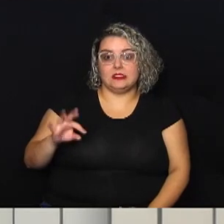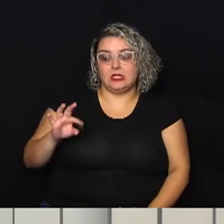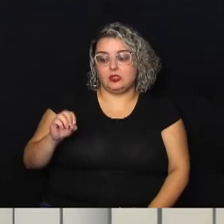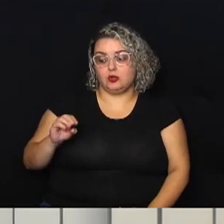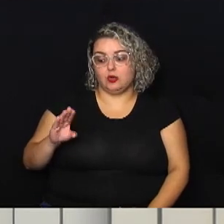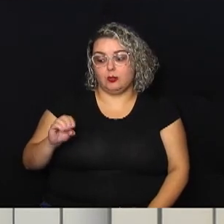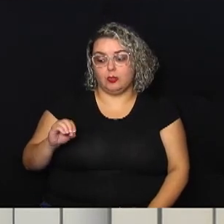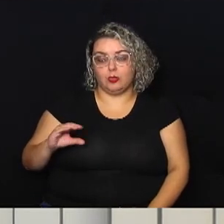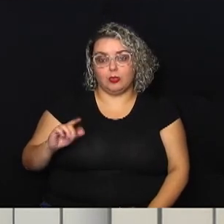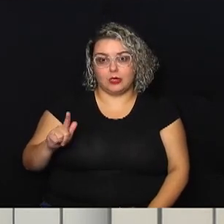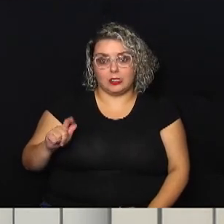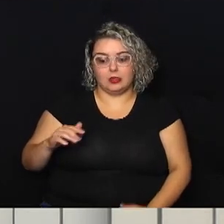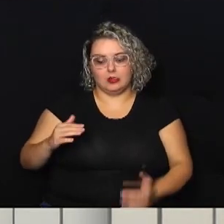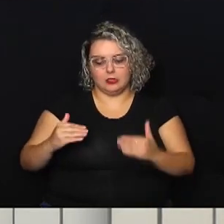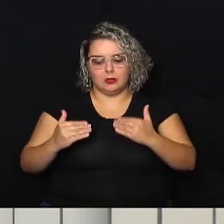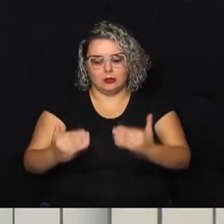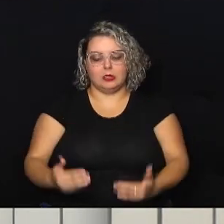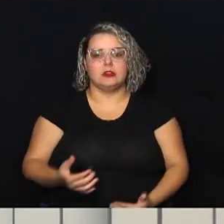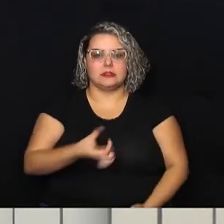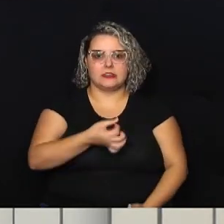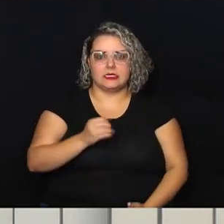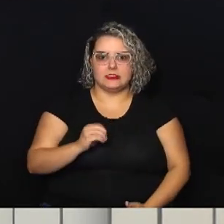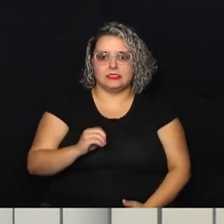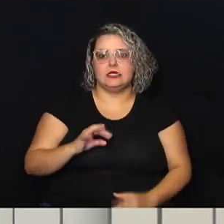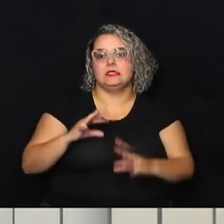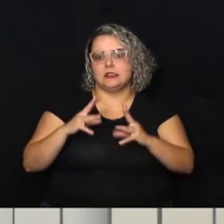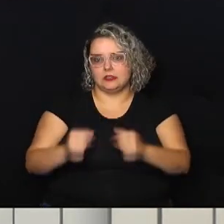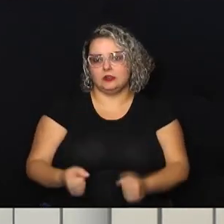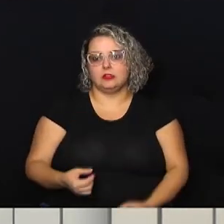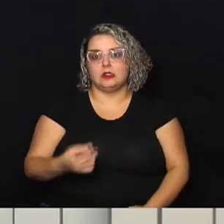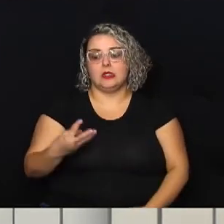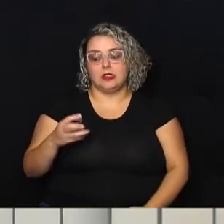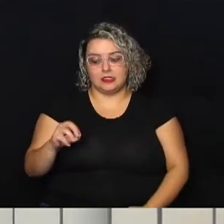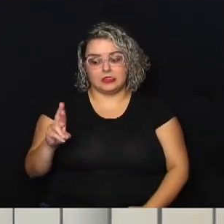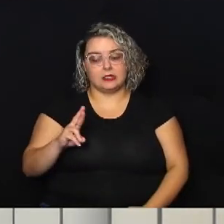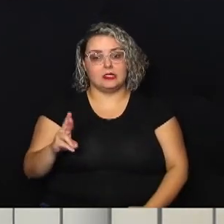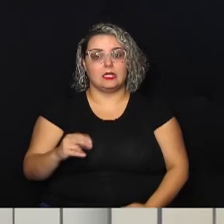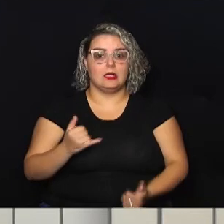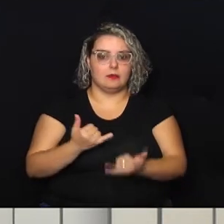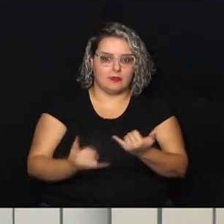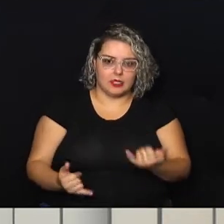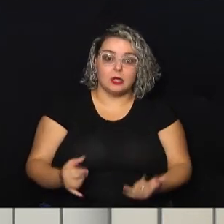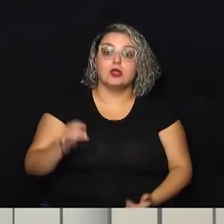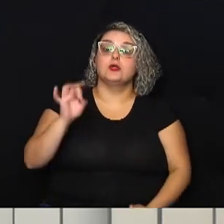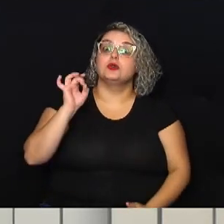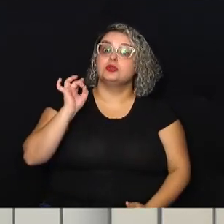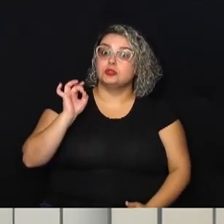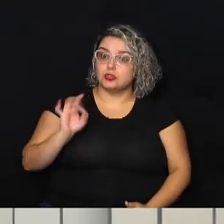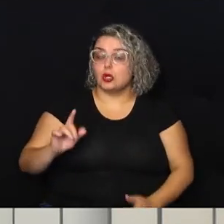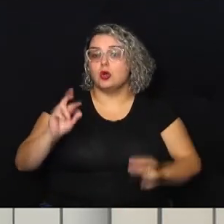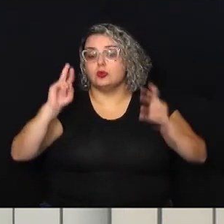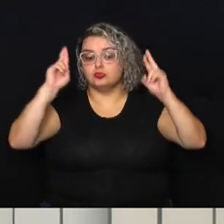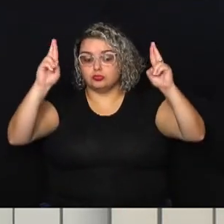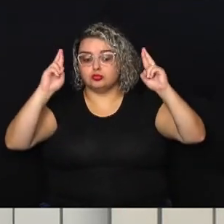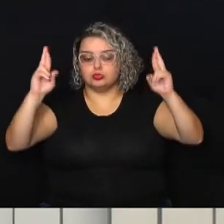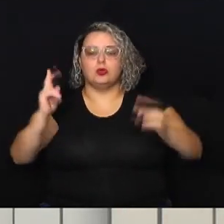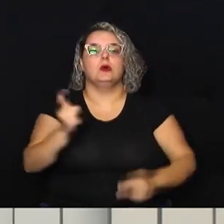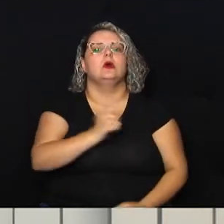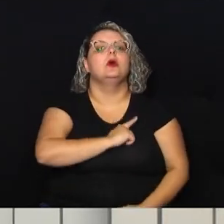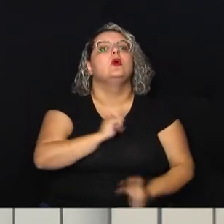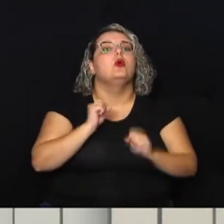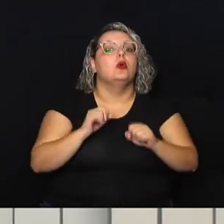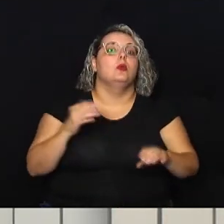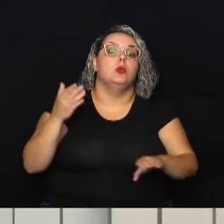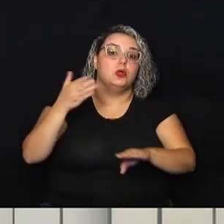R$ 60 a inteira e R$ 30 a meia entrada. Somente torcedores do Guarani podem ir